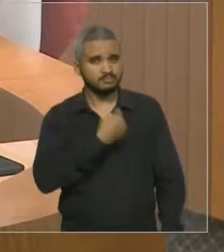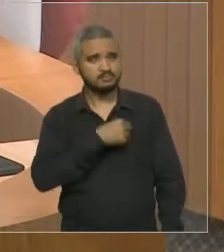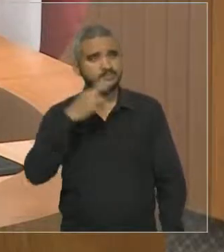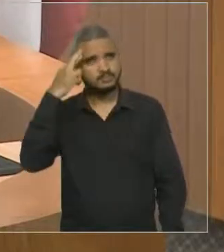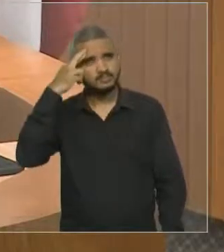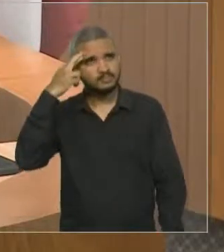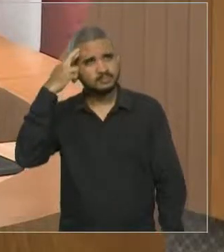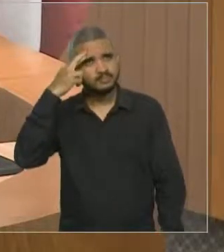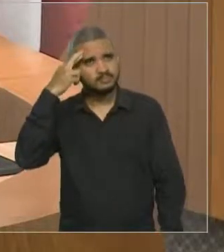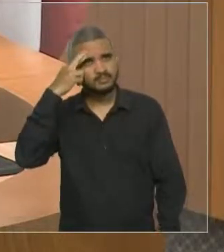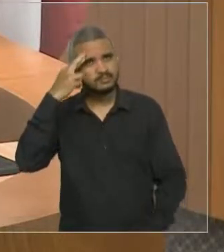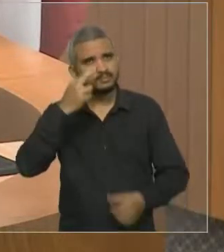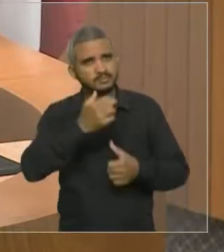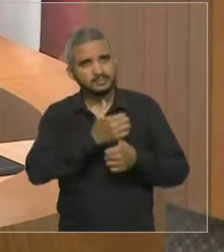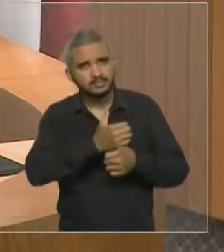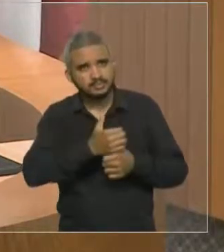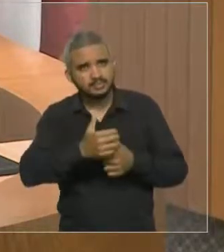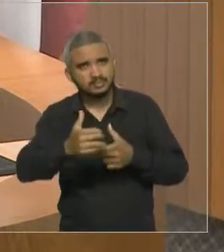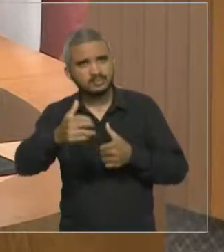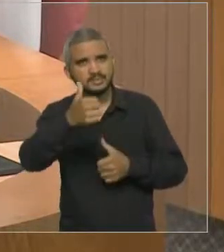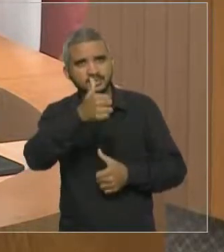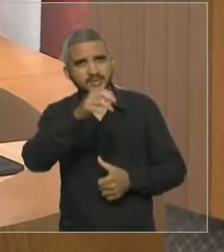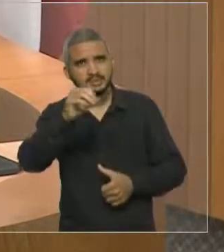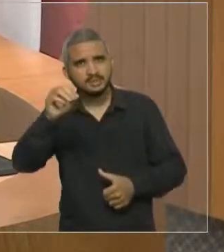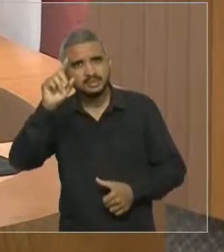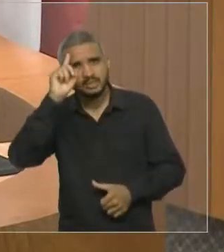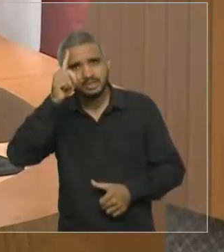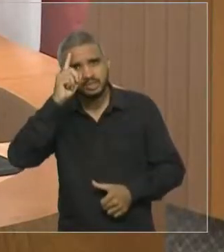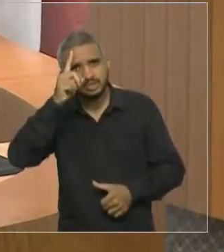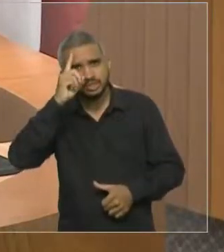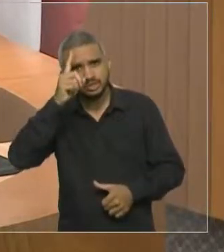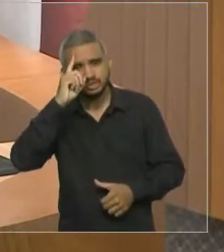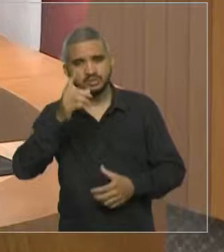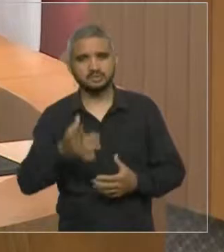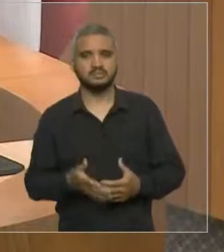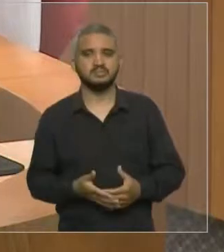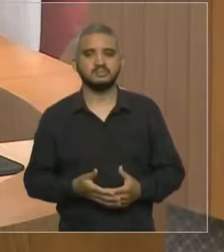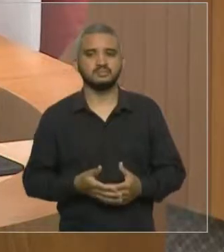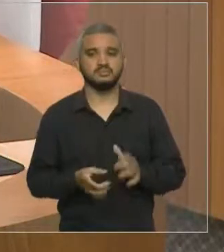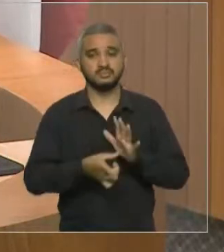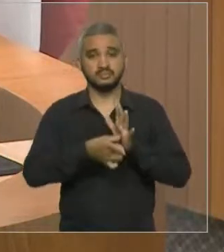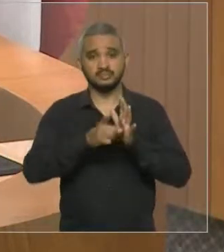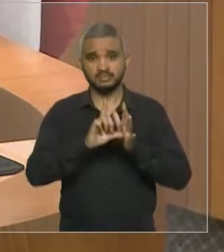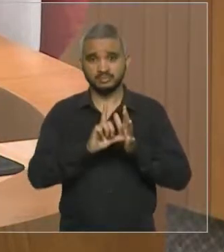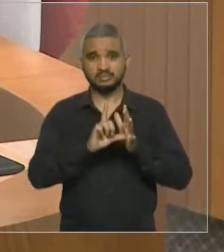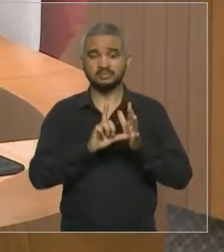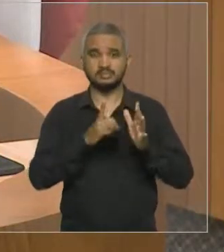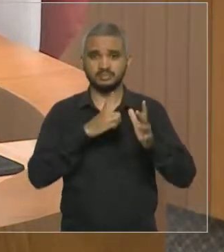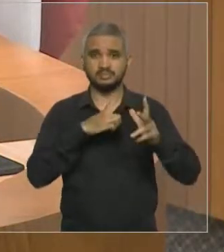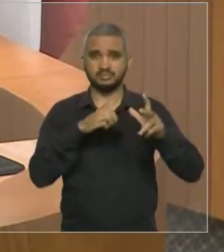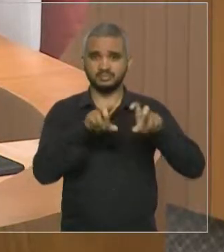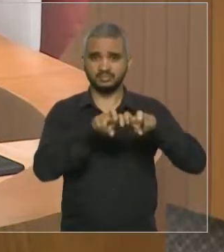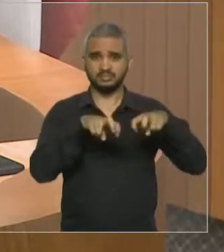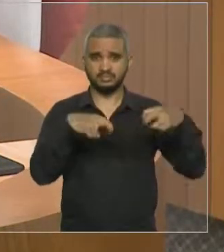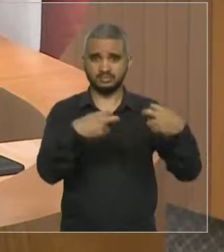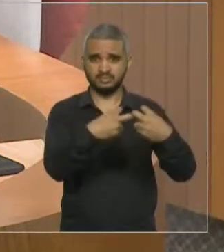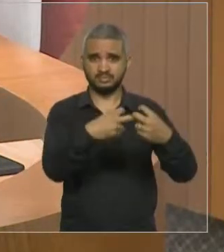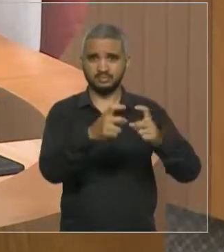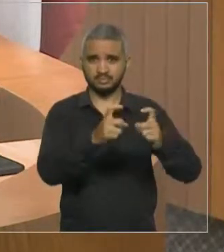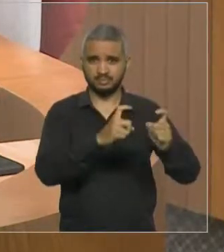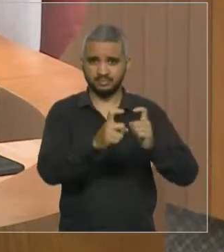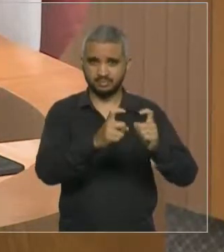sobre a questão do fefa do fundo estadual de pensões e aposentadorias pensões e aposentadorias e